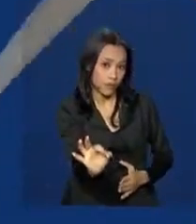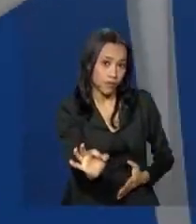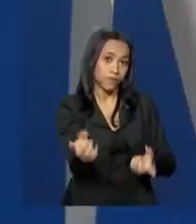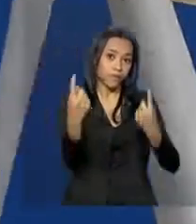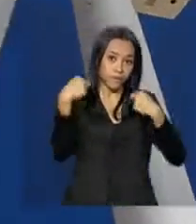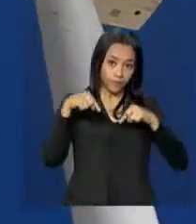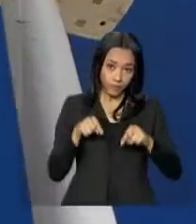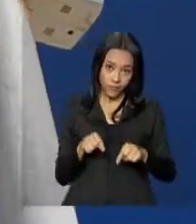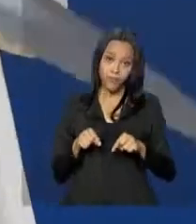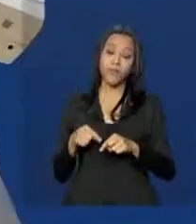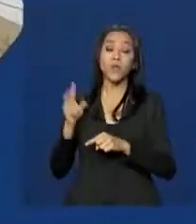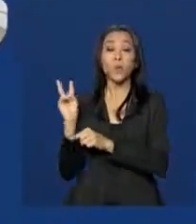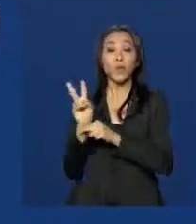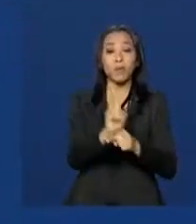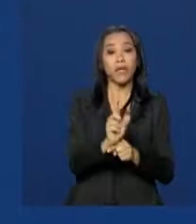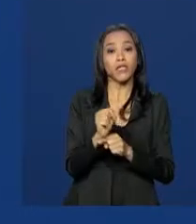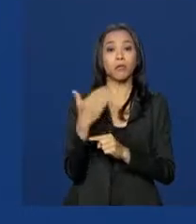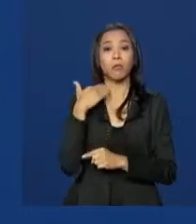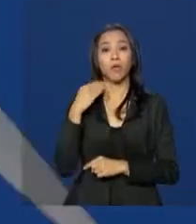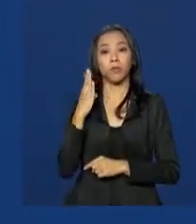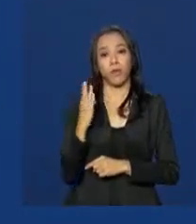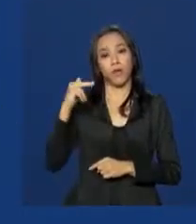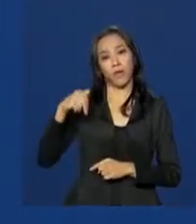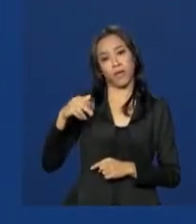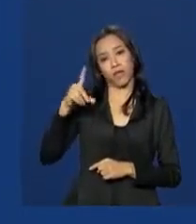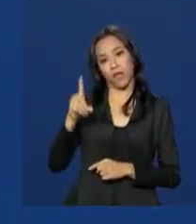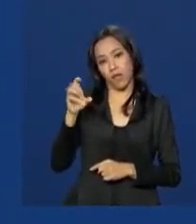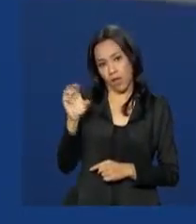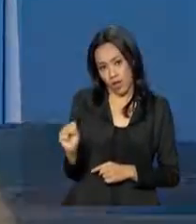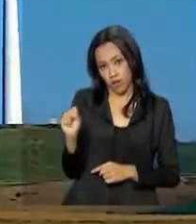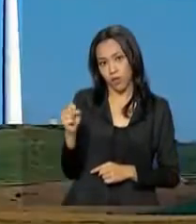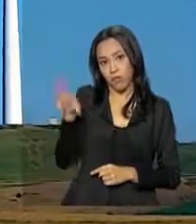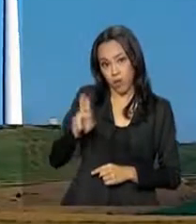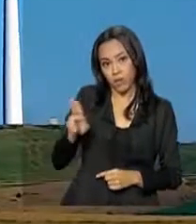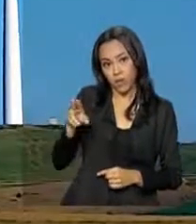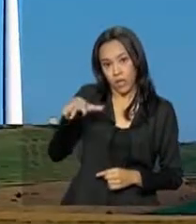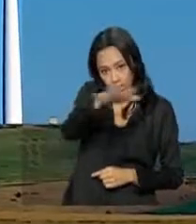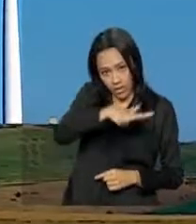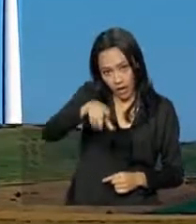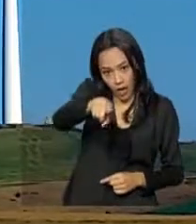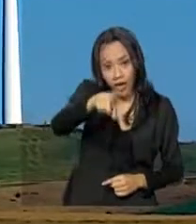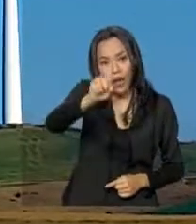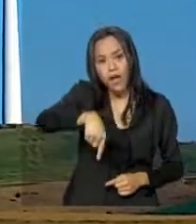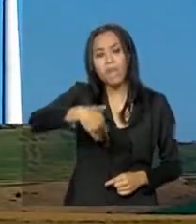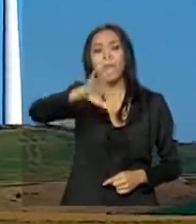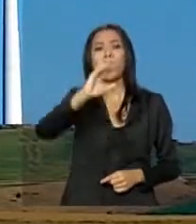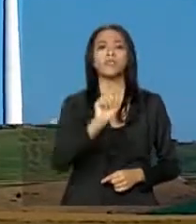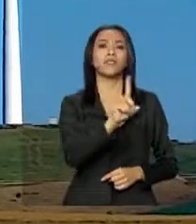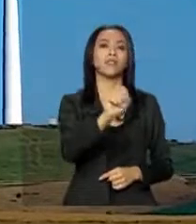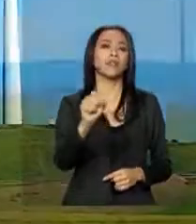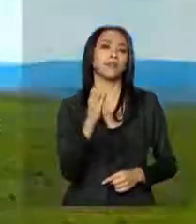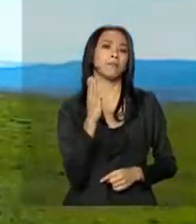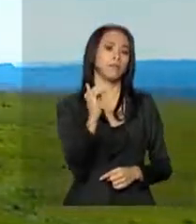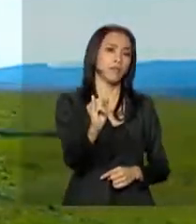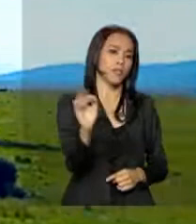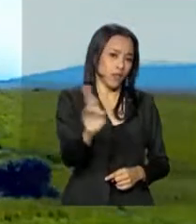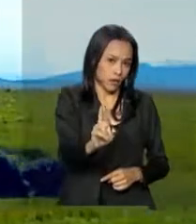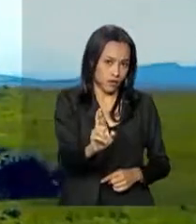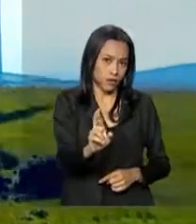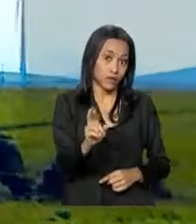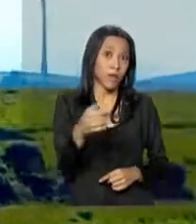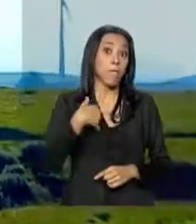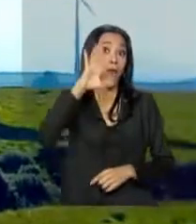de crédito do BNDES para geração de fonte renovável é de mais de 100 bilhões de reais. A